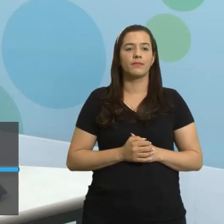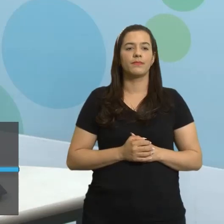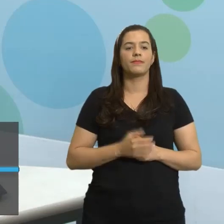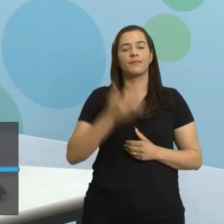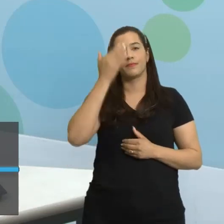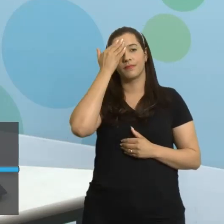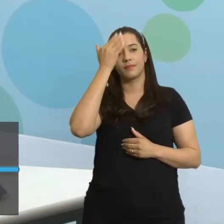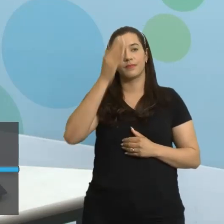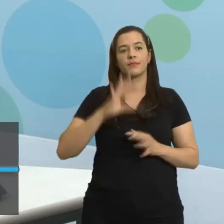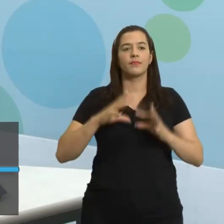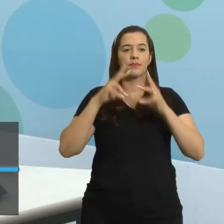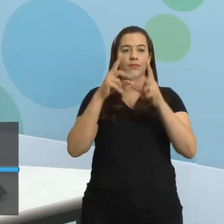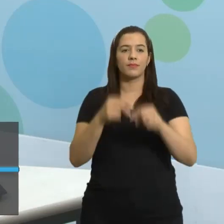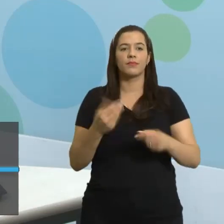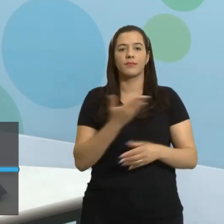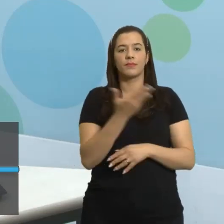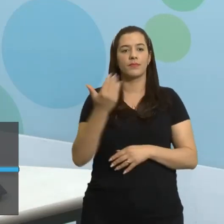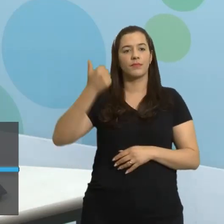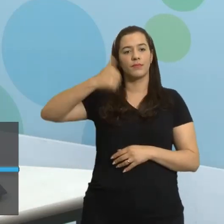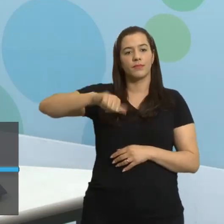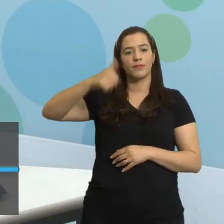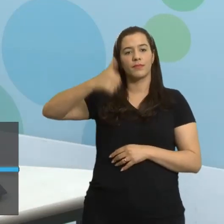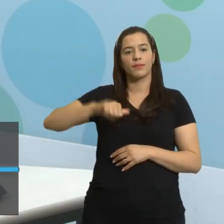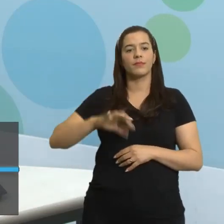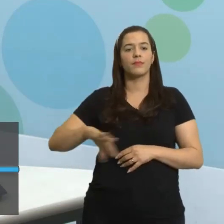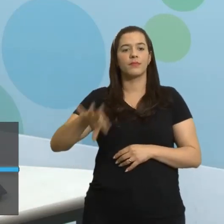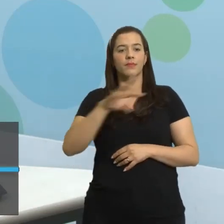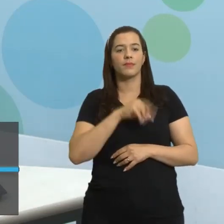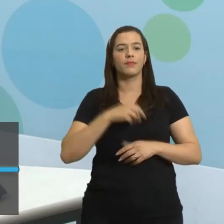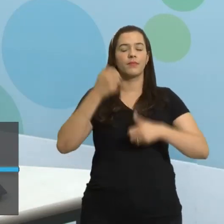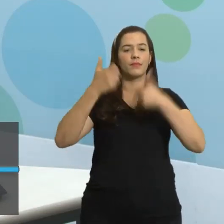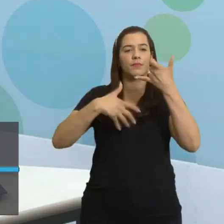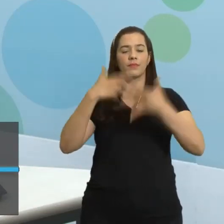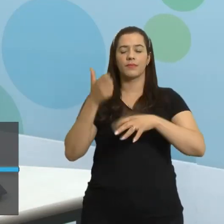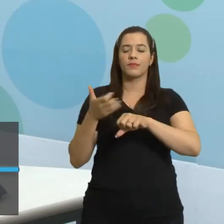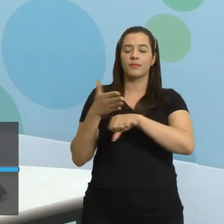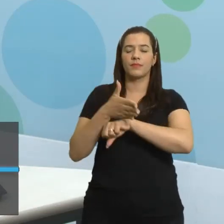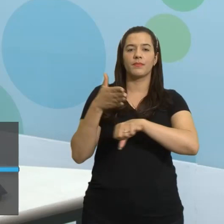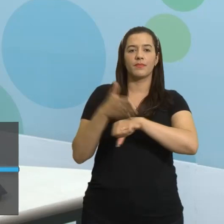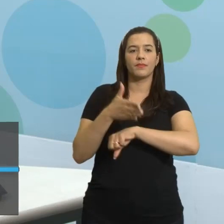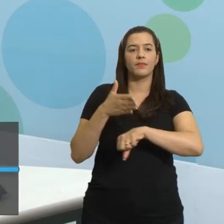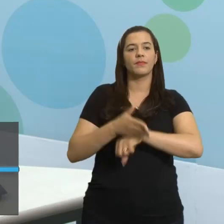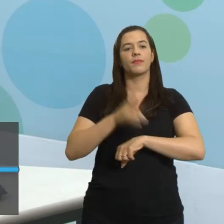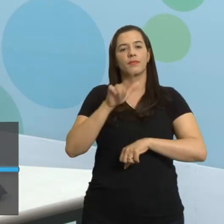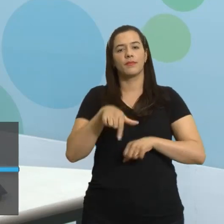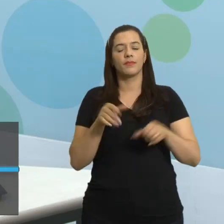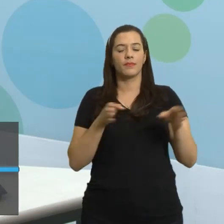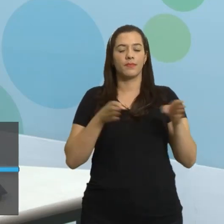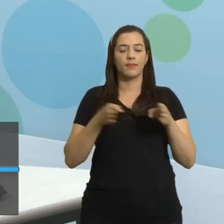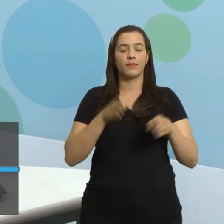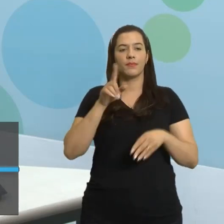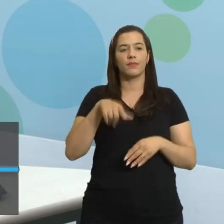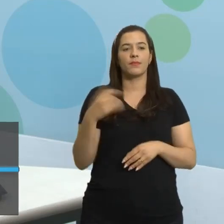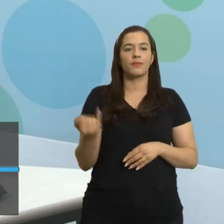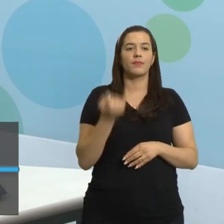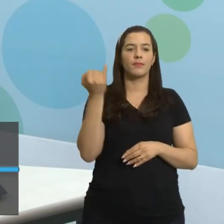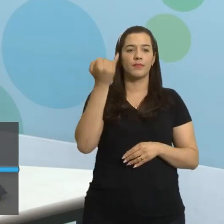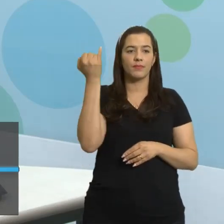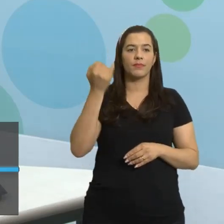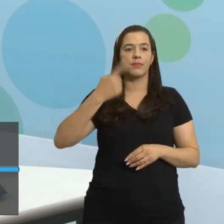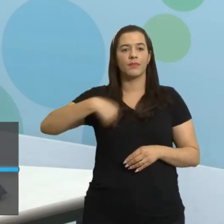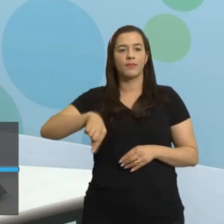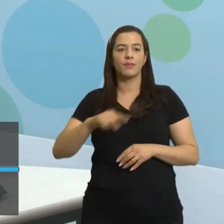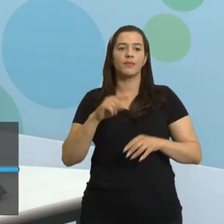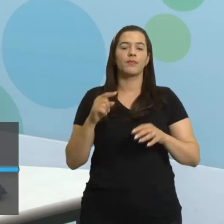Muito obrigada pelas avaliações aqui, né? Pelas interações. Esse momento é muito importante,